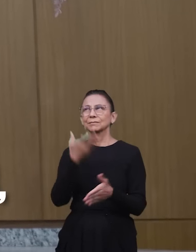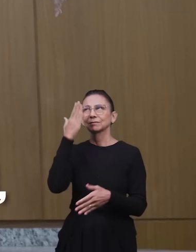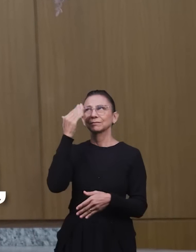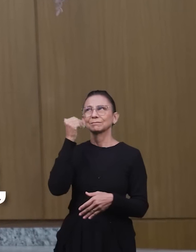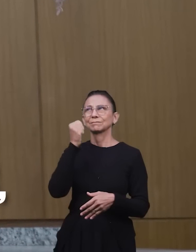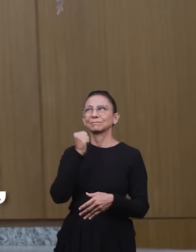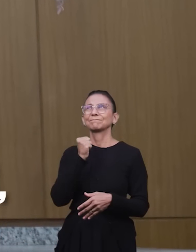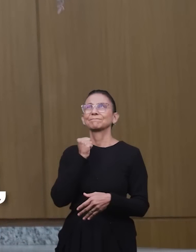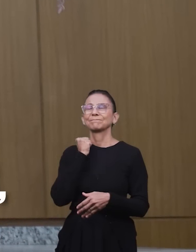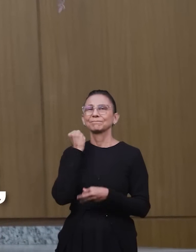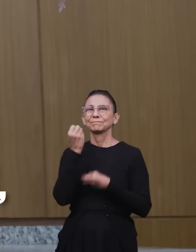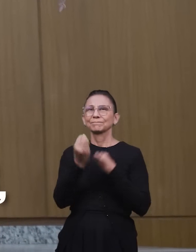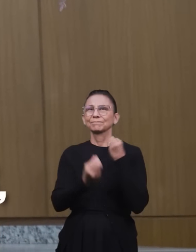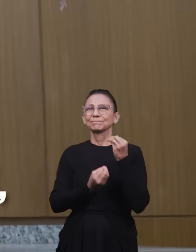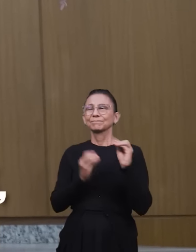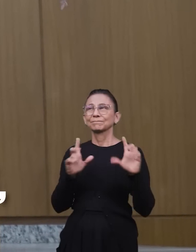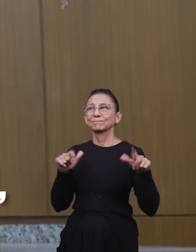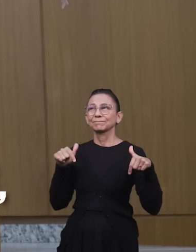aprendi a